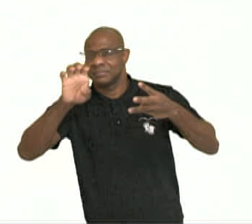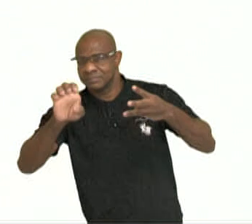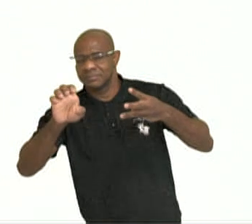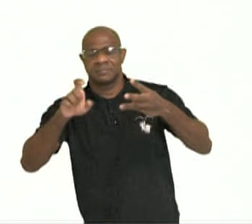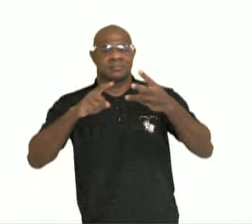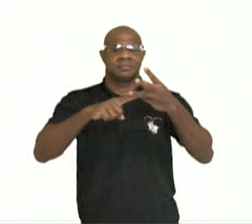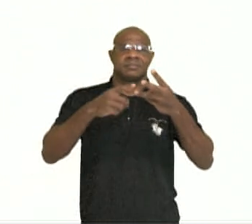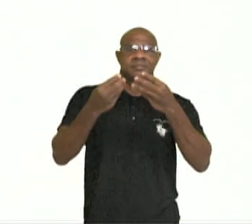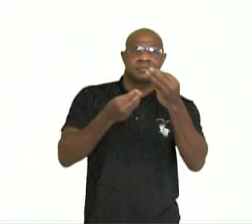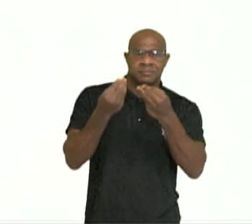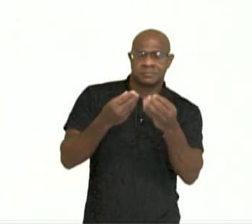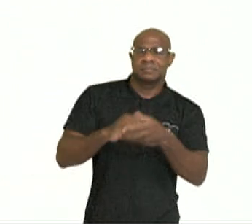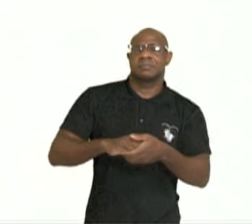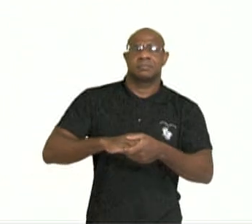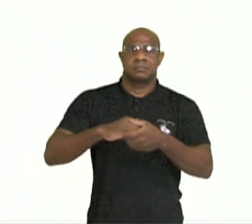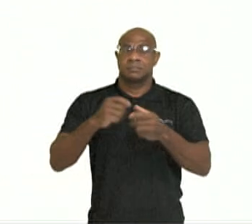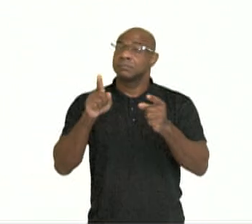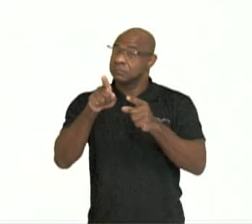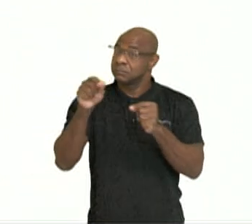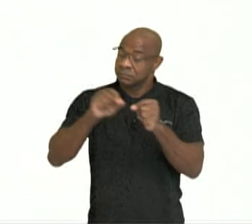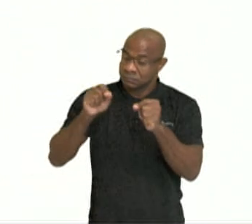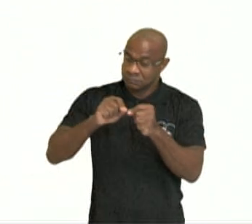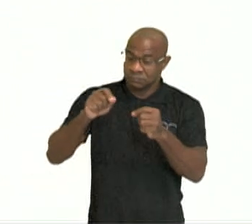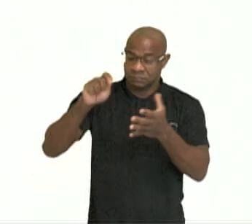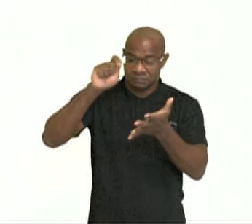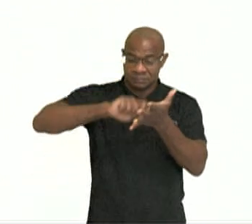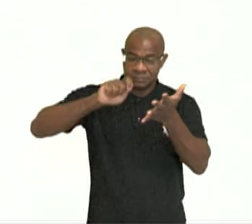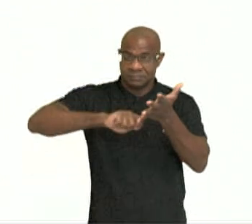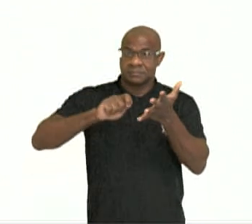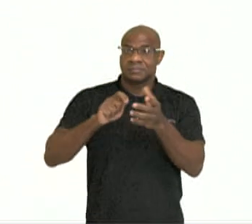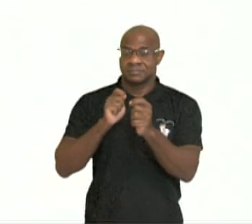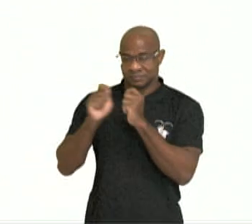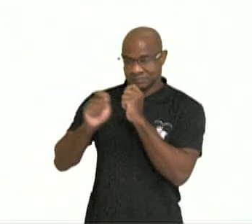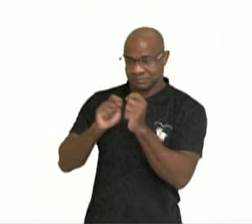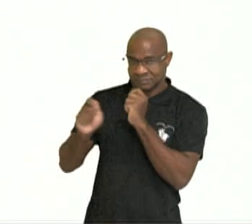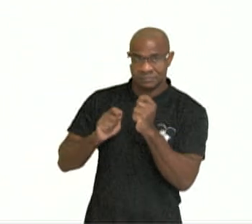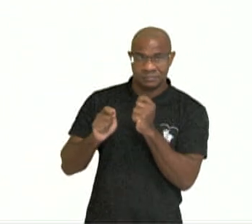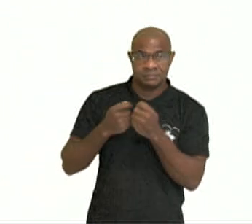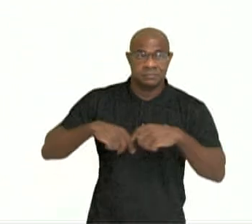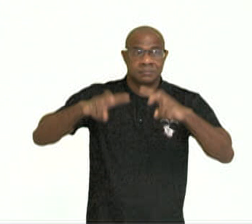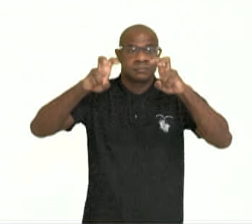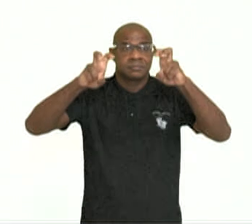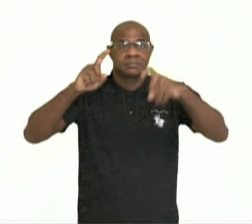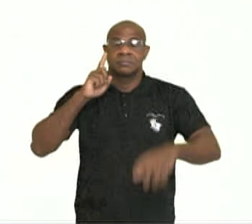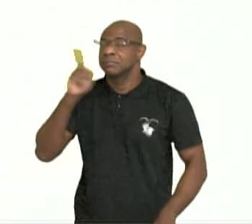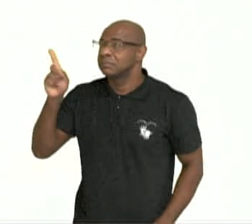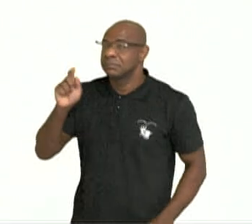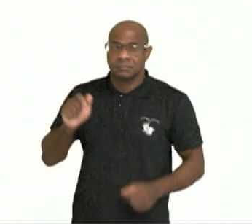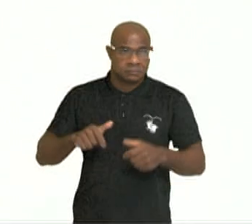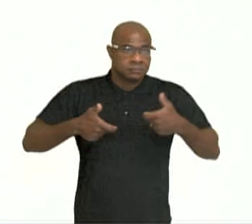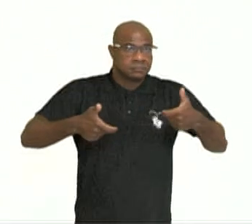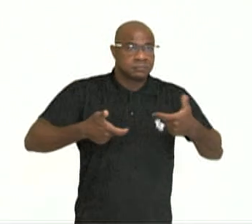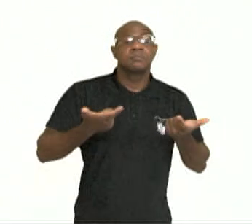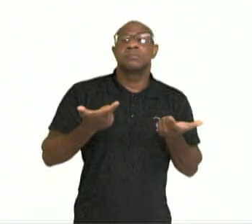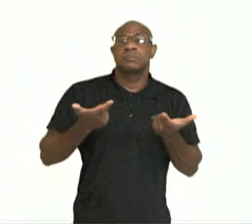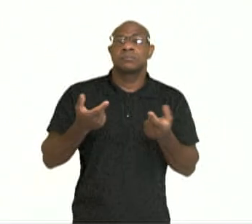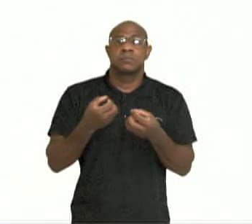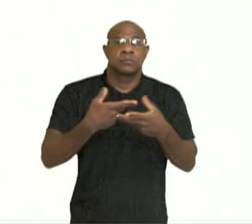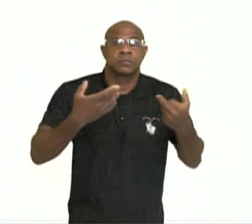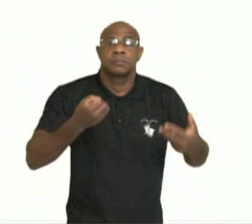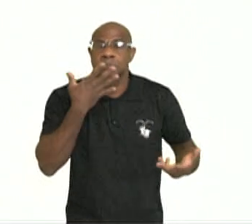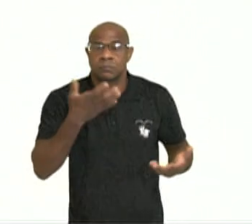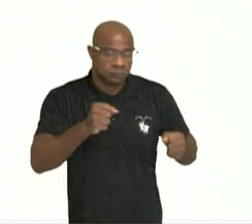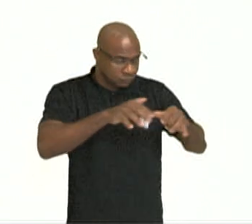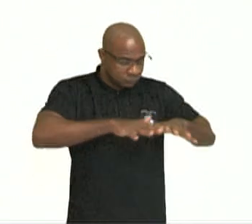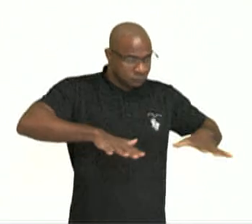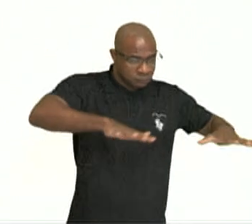reportagem sobre exemplo de boas ações em benefício do meio ambiente? Pois bem, para onde que você vai?